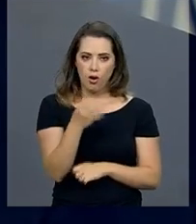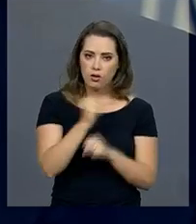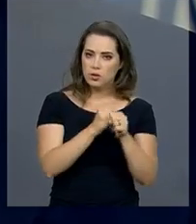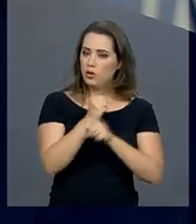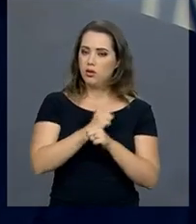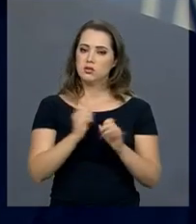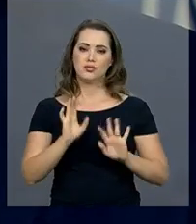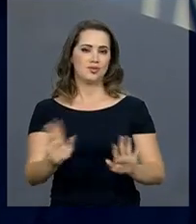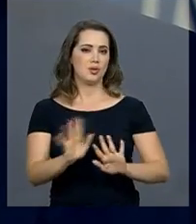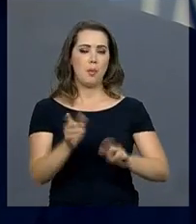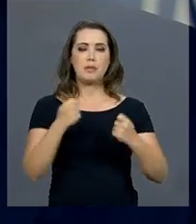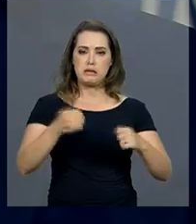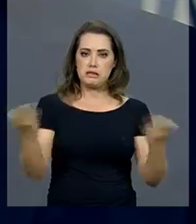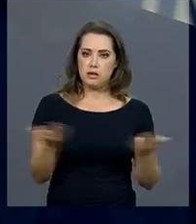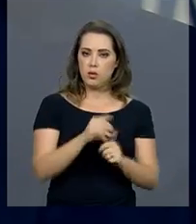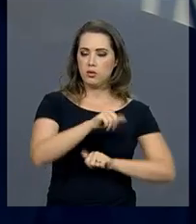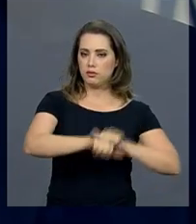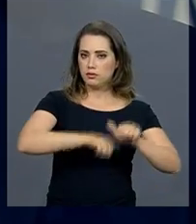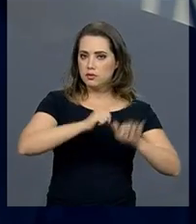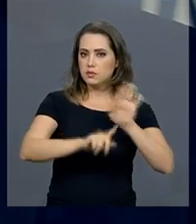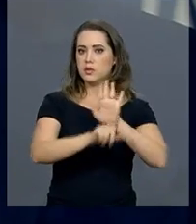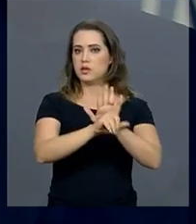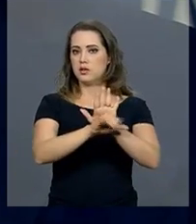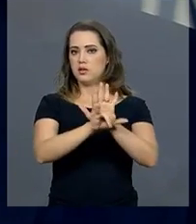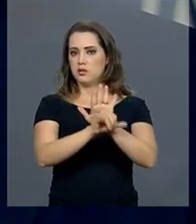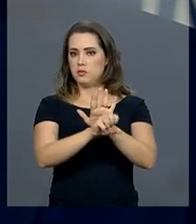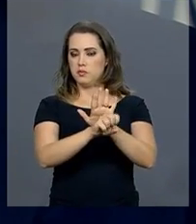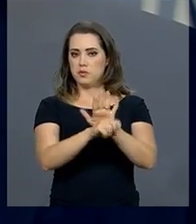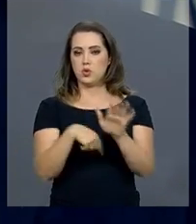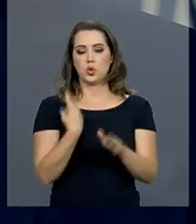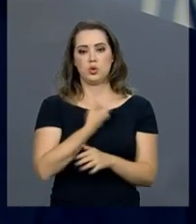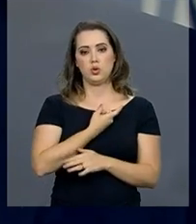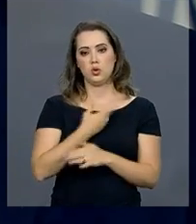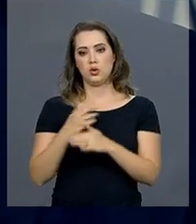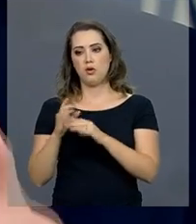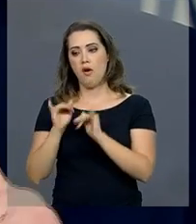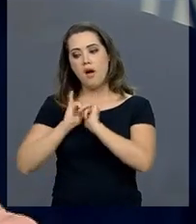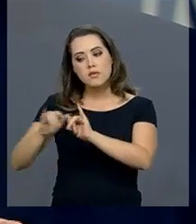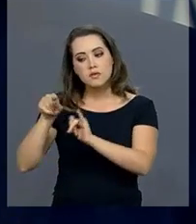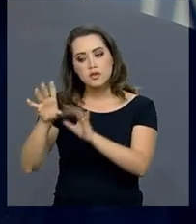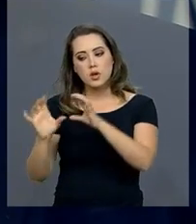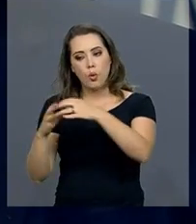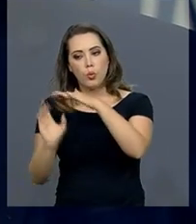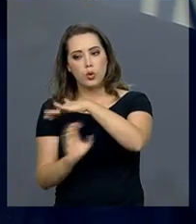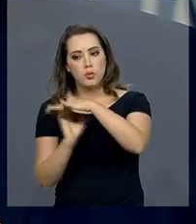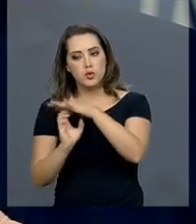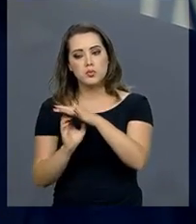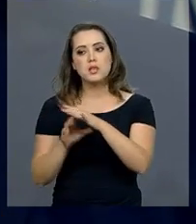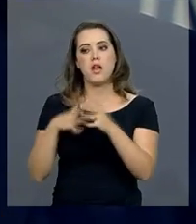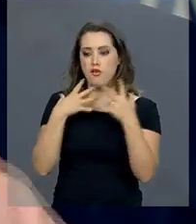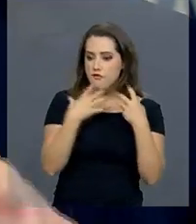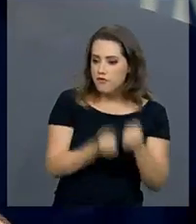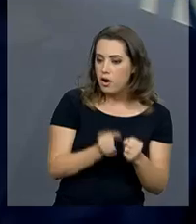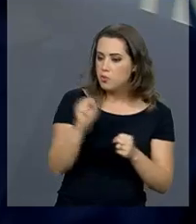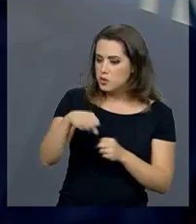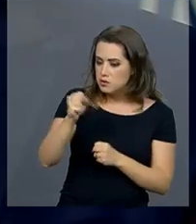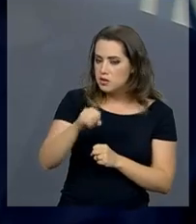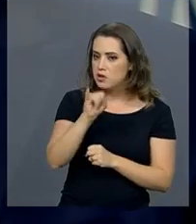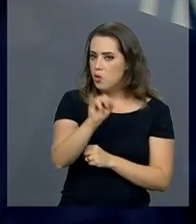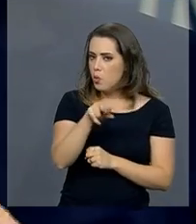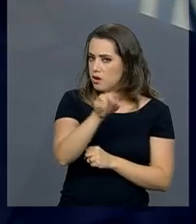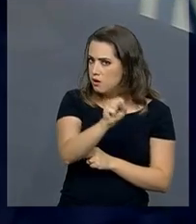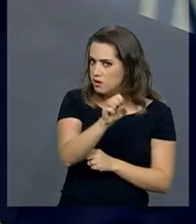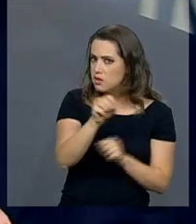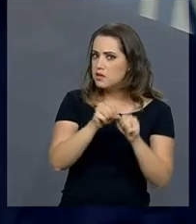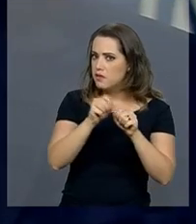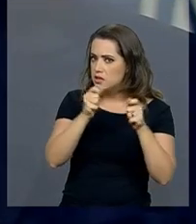em post a reforma previdenciária por isso eu disse aos empresários vão fazer a reforma previdenciária e 7 uma mensagem que o passo para o mercado também